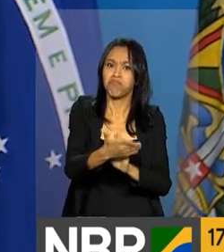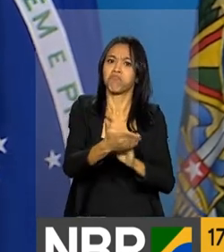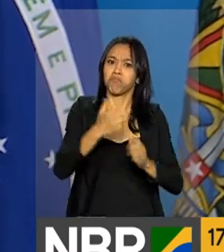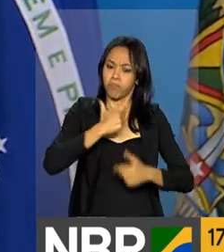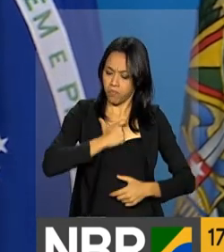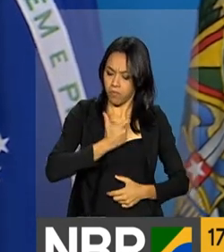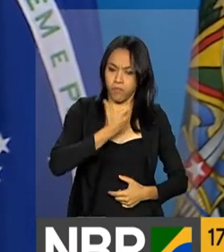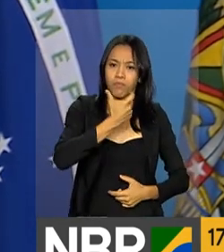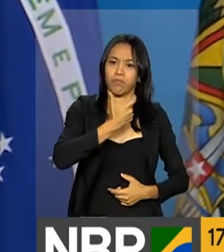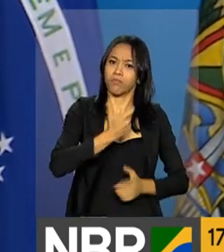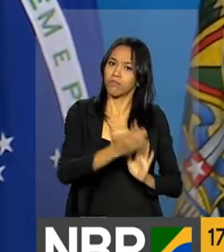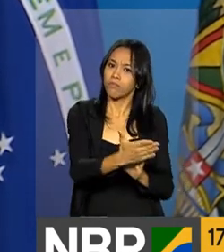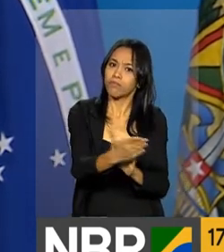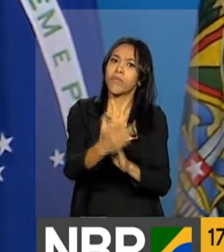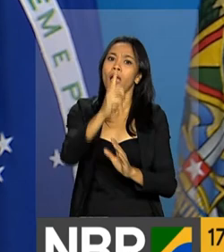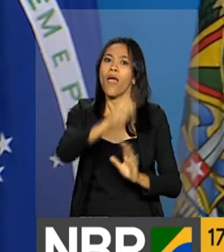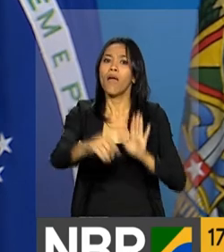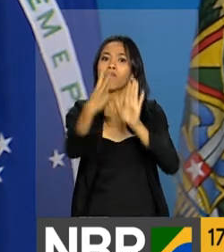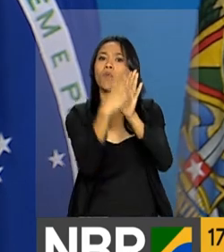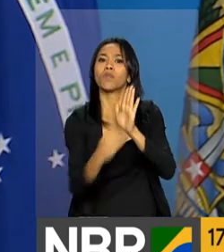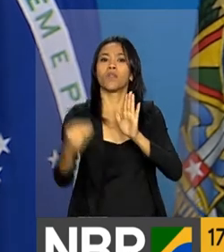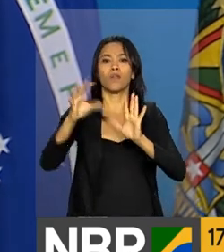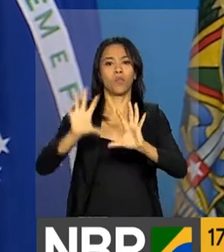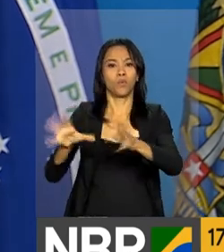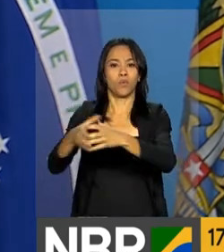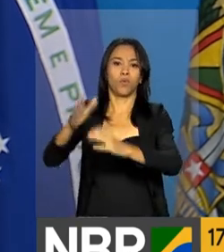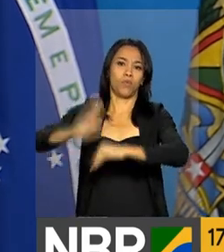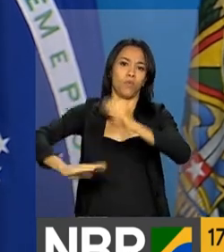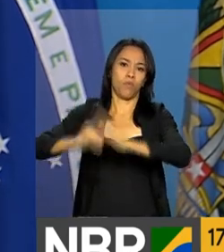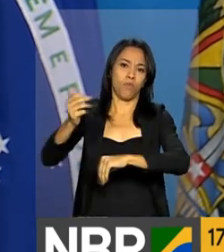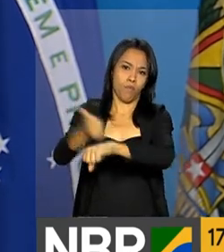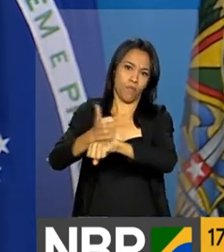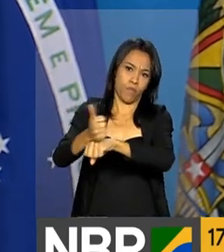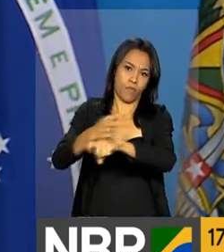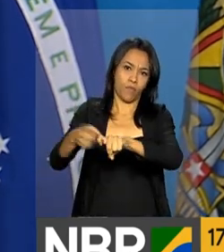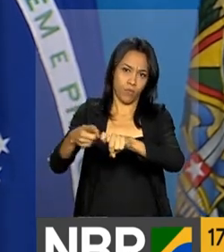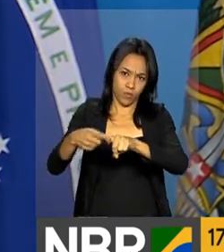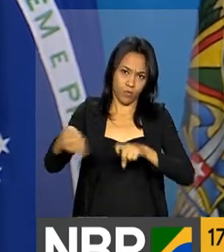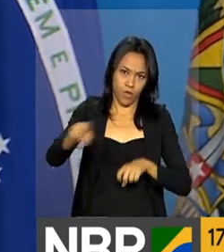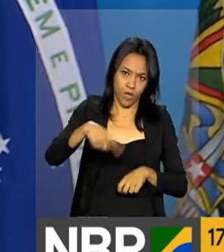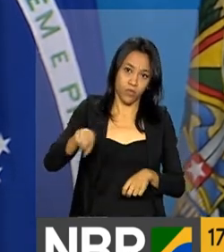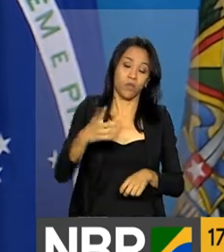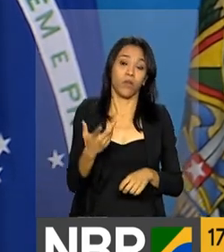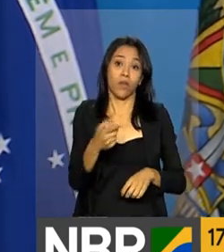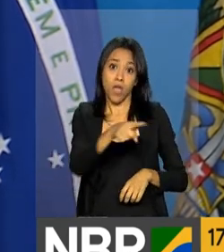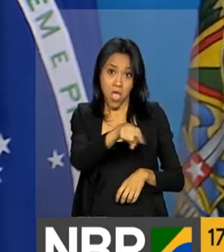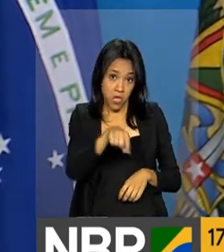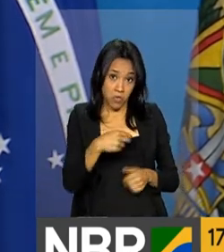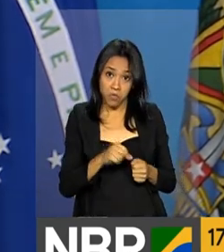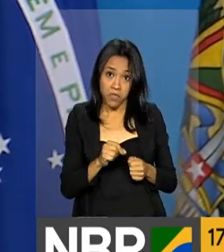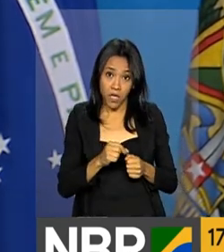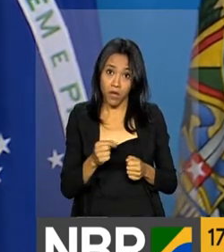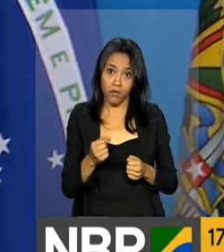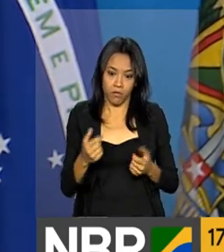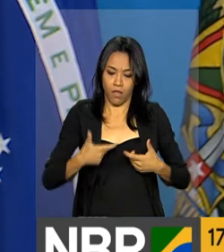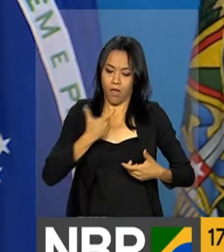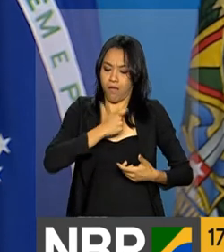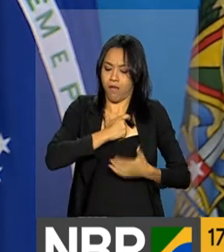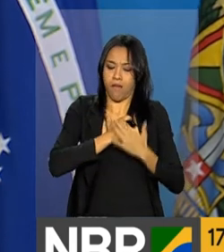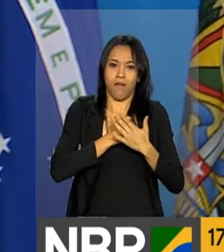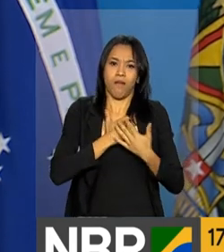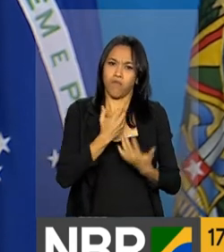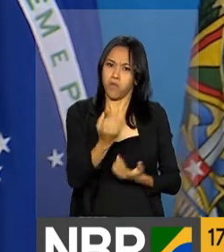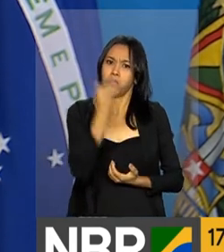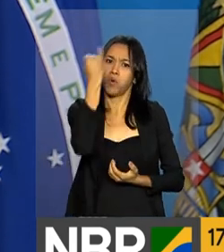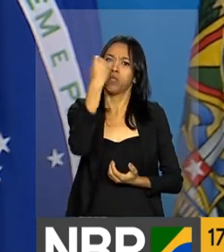modelo para a categoria, não é? Ninguém foi agraciado aqui sem ter prestado relevantes serviços à